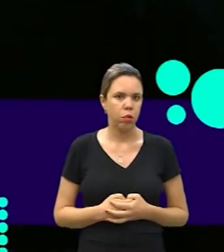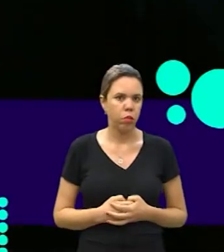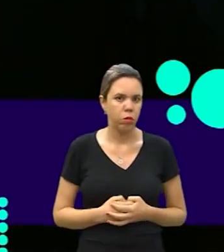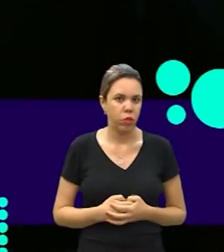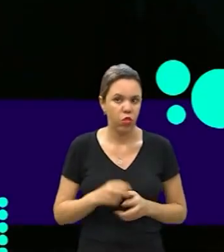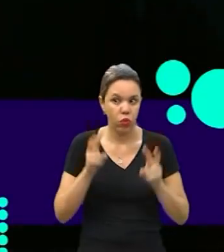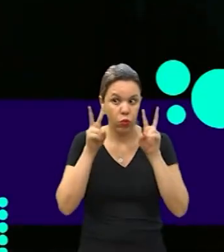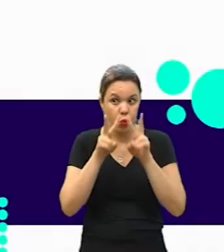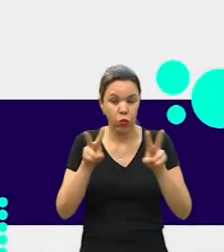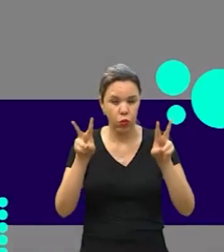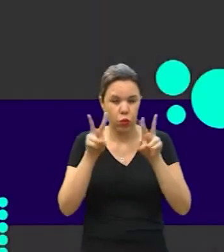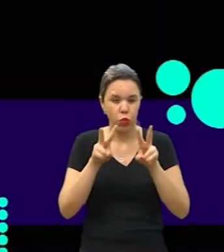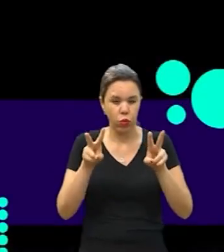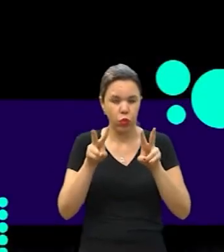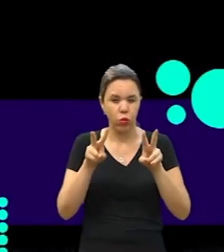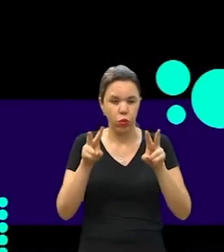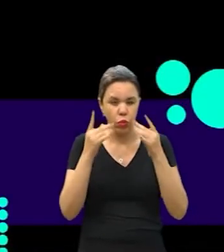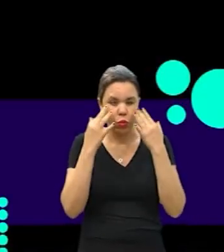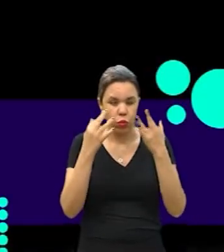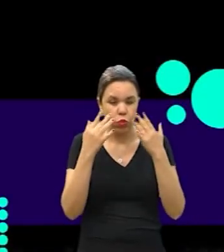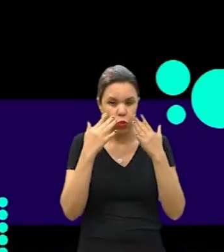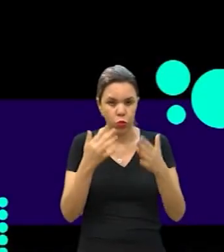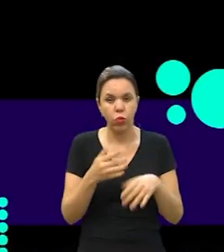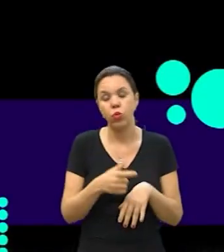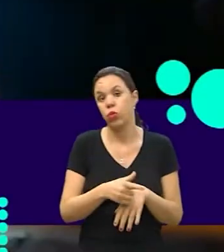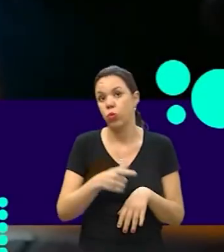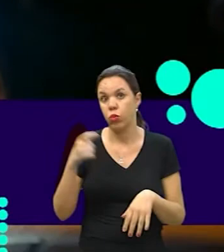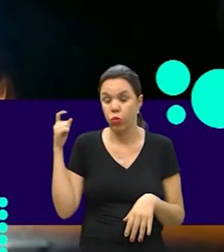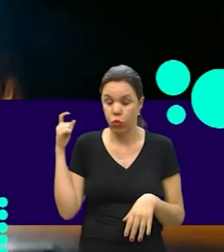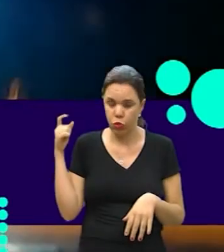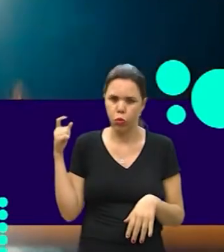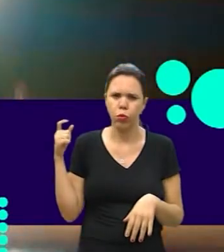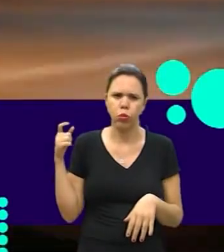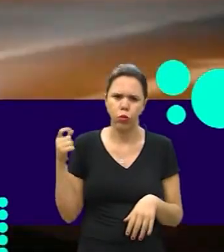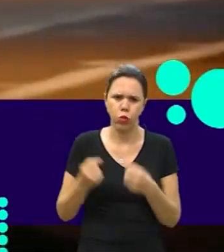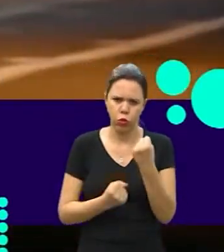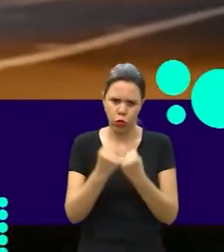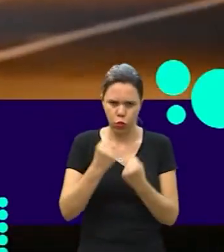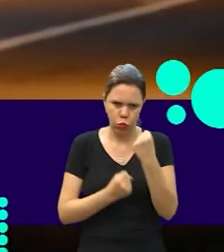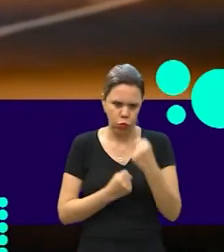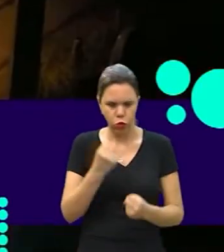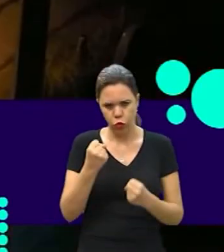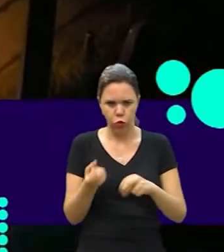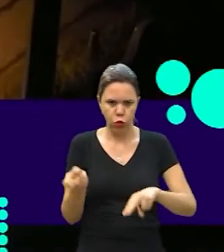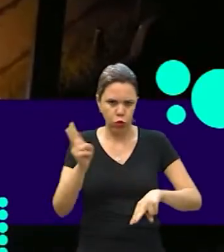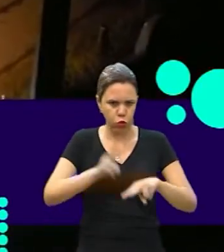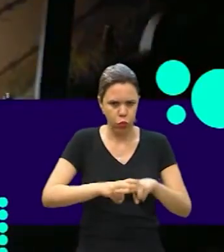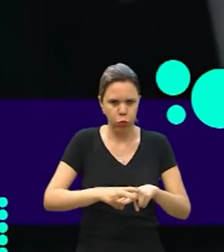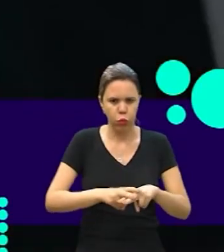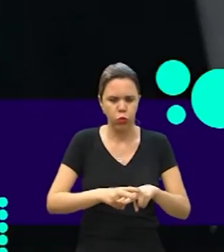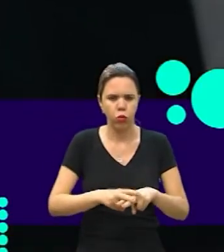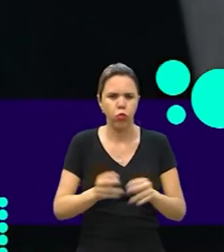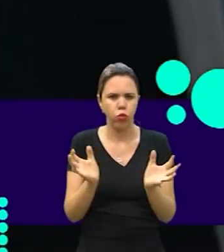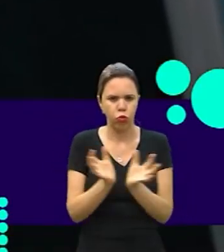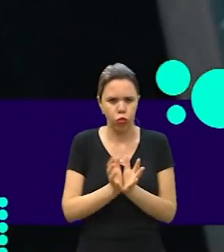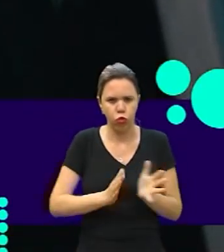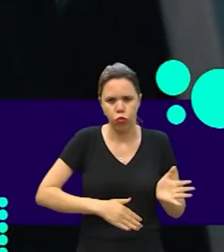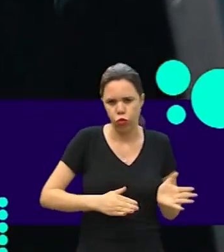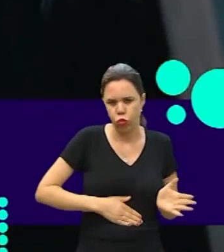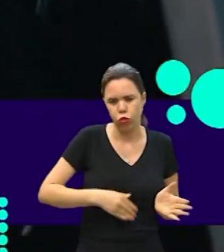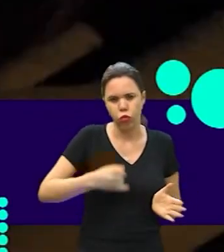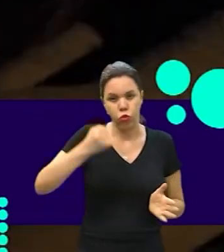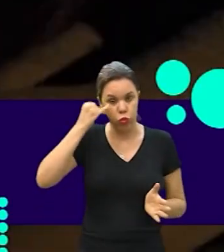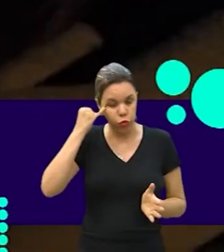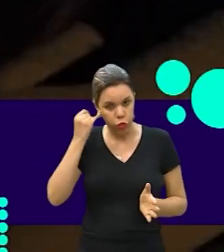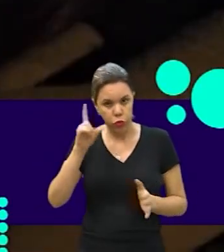Em Seus Olhos Dizem, um ex-lutador é preso por conta da Yakuza, máfia japonesa. Após cumprir sua pena